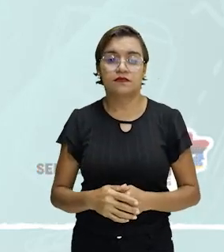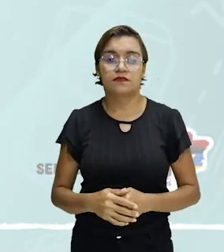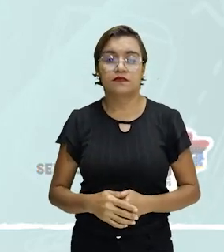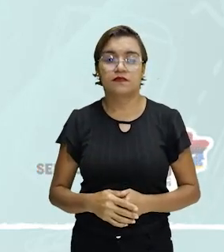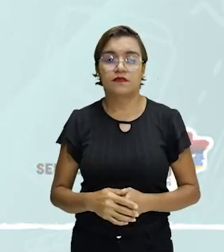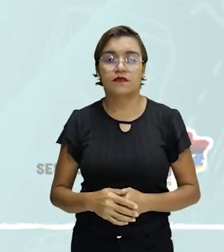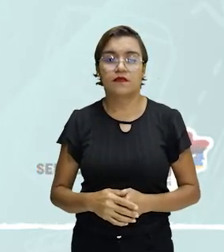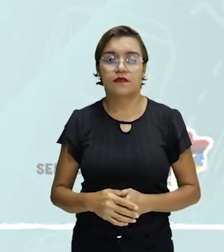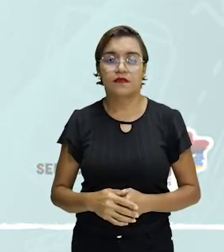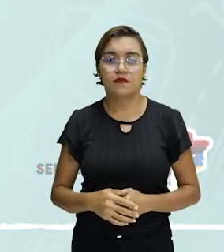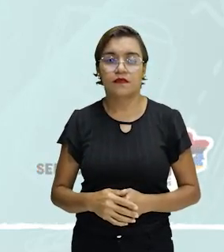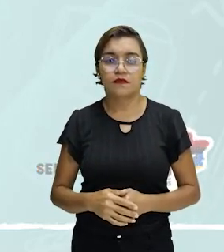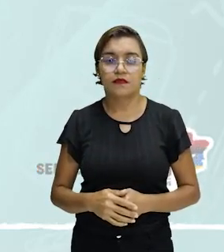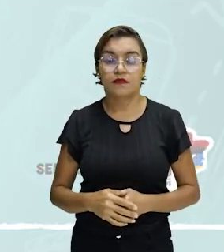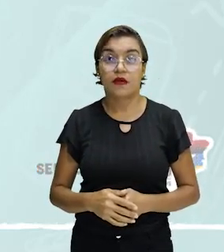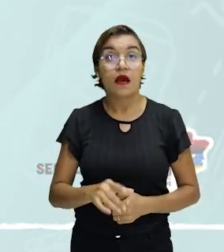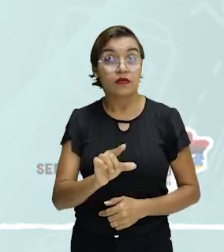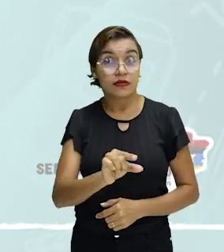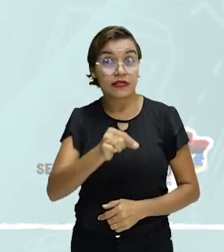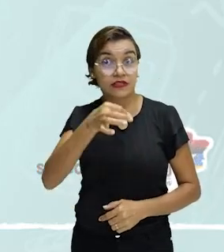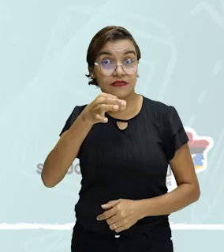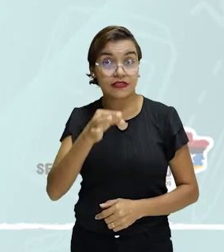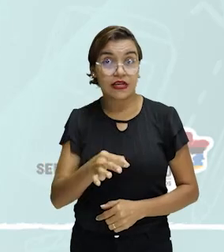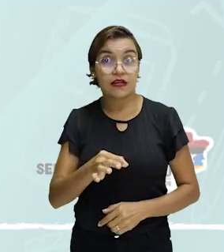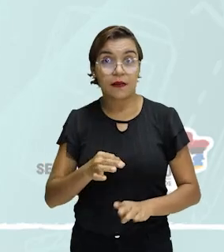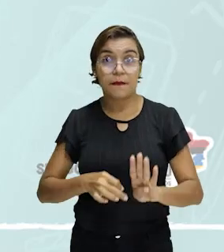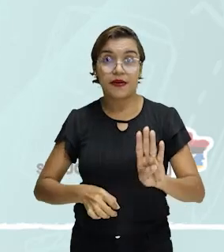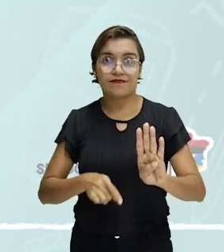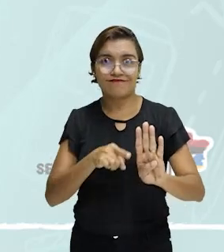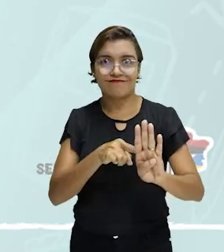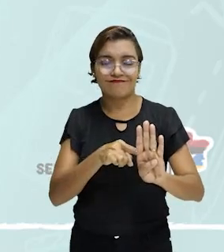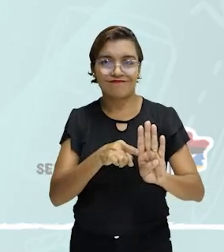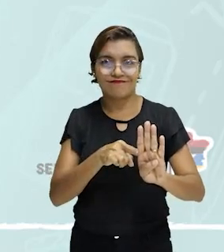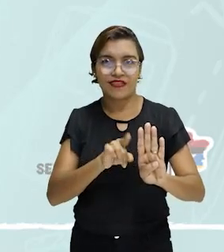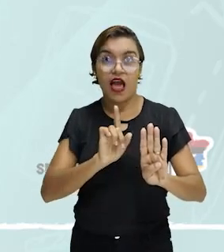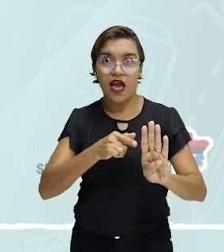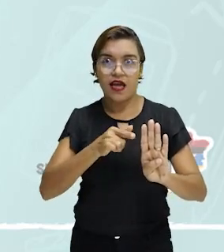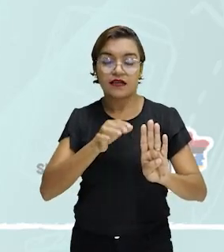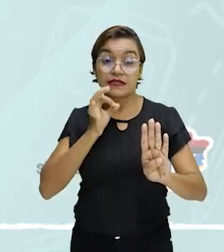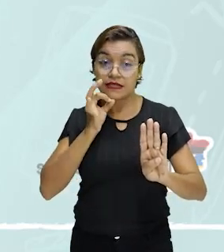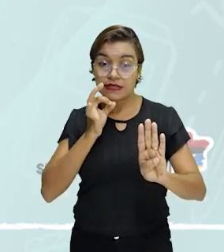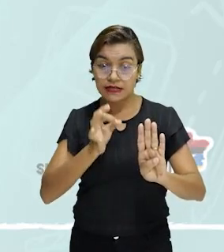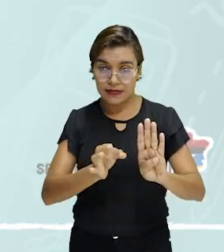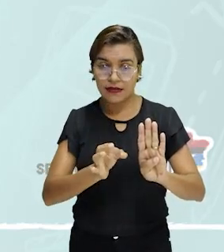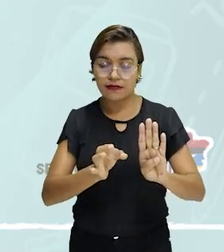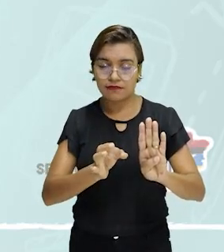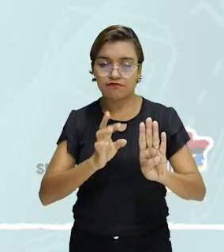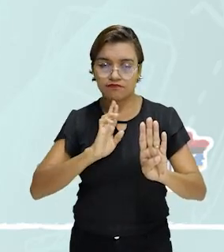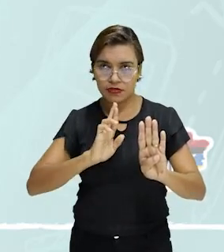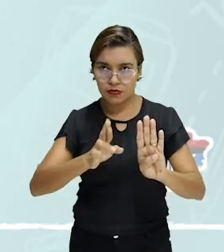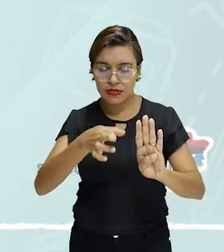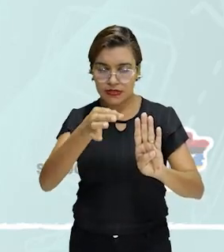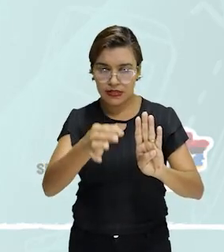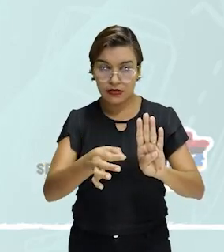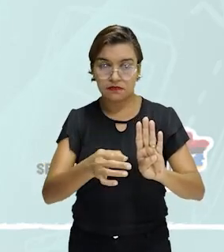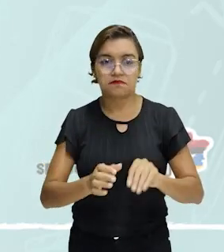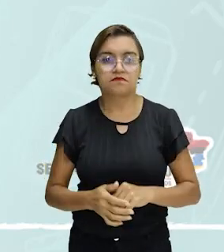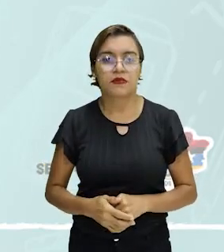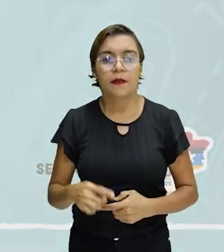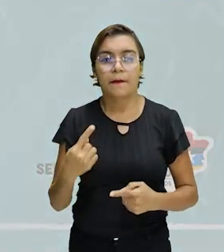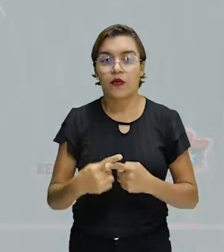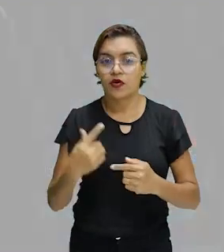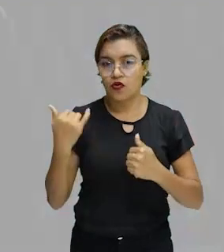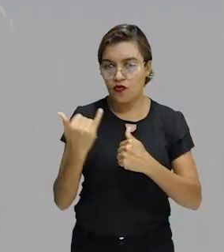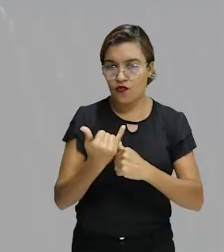correta é a letra B. Por quê? Olha só. Alternativa B, pois o ferro, na forma